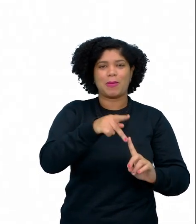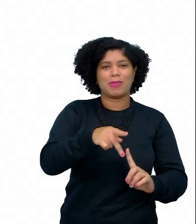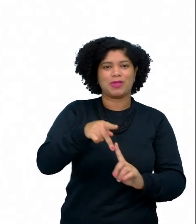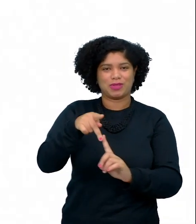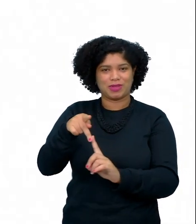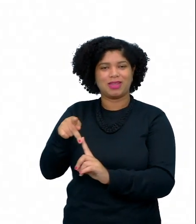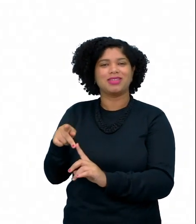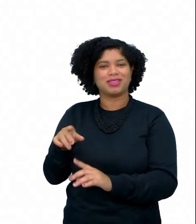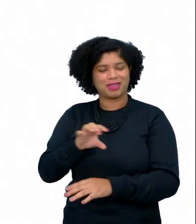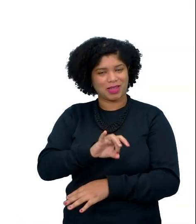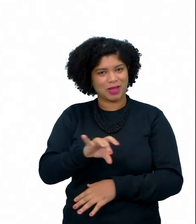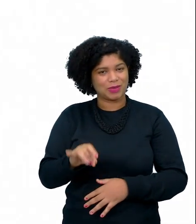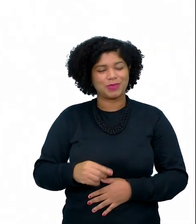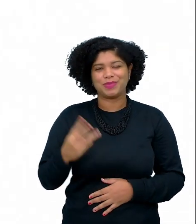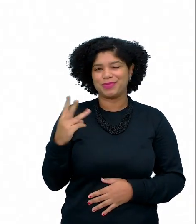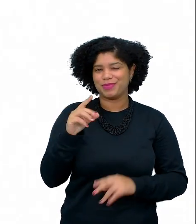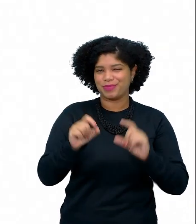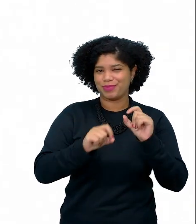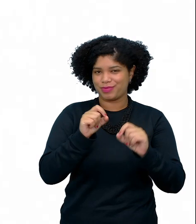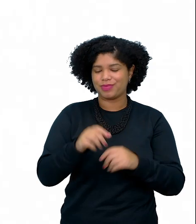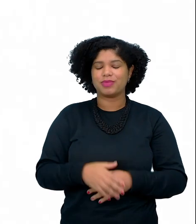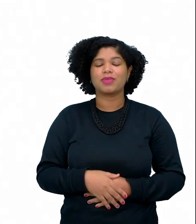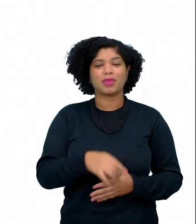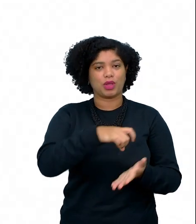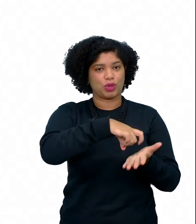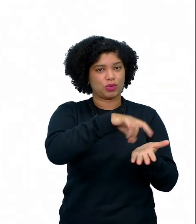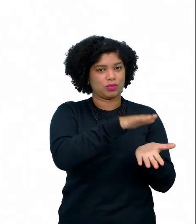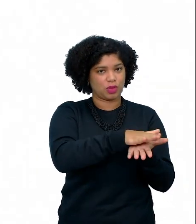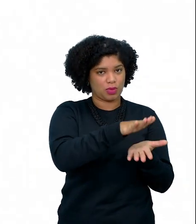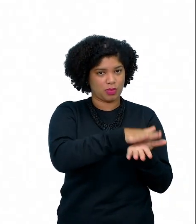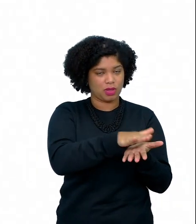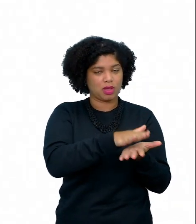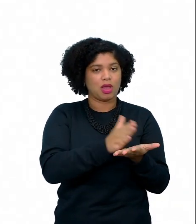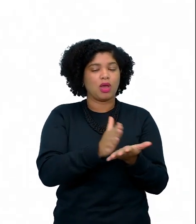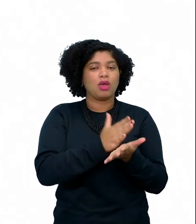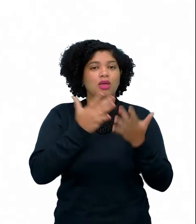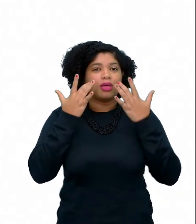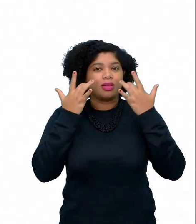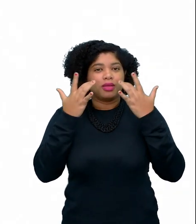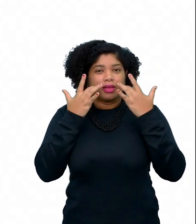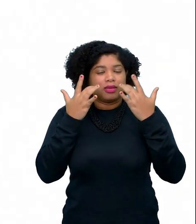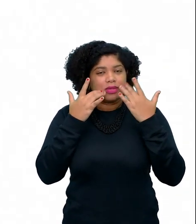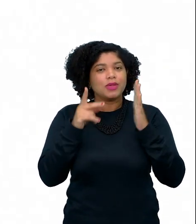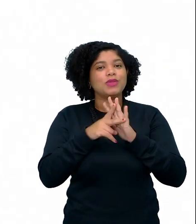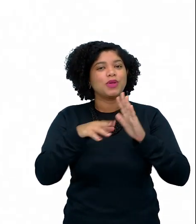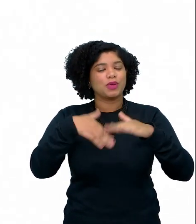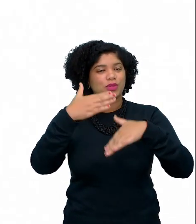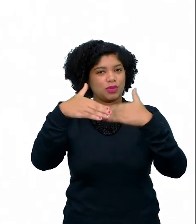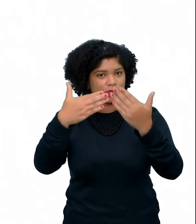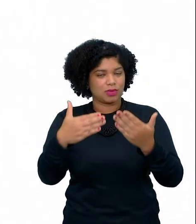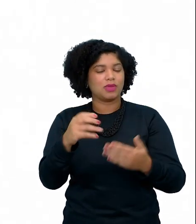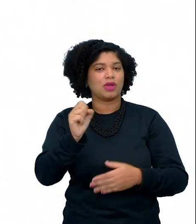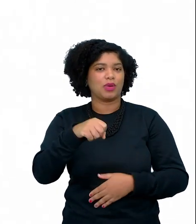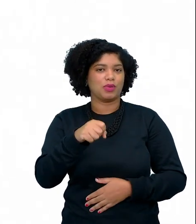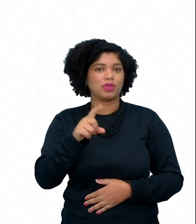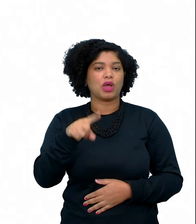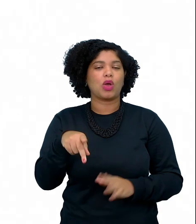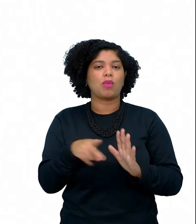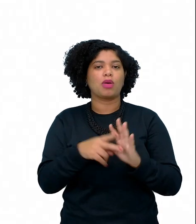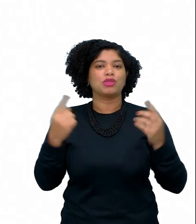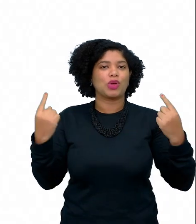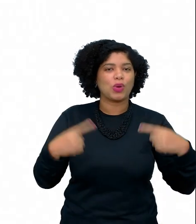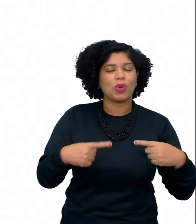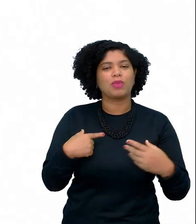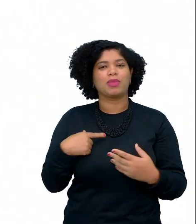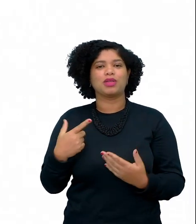personagens. Terceiro, imprimir ao texto teatral os momentos de desenvolvimento das cenas, como conflitos,